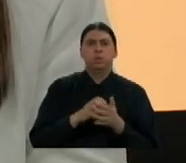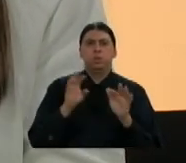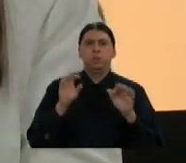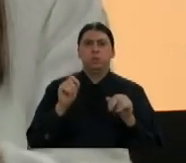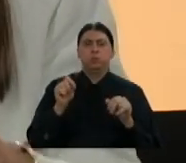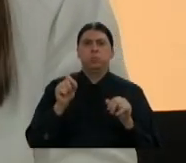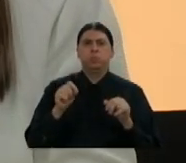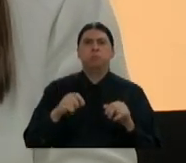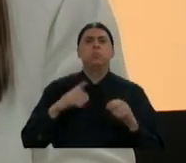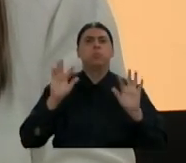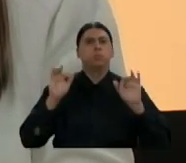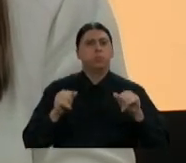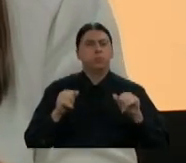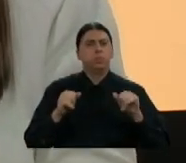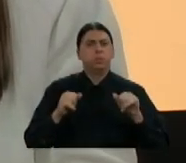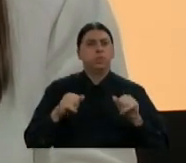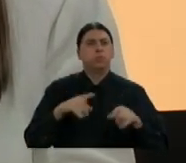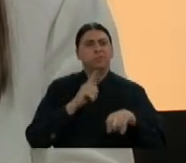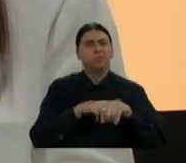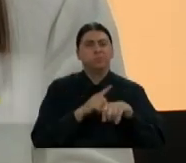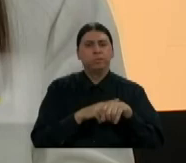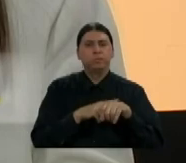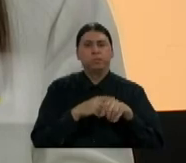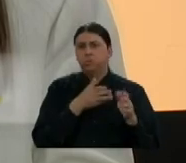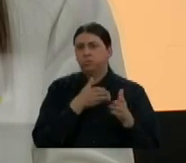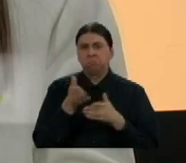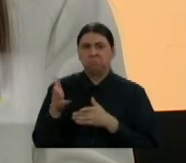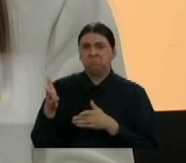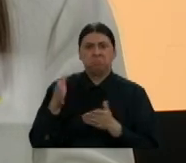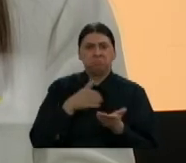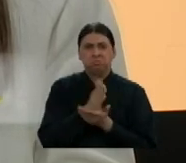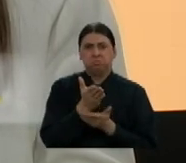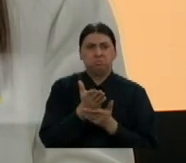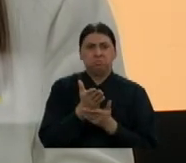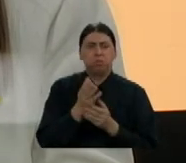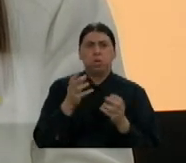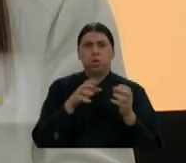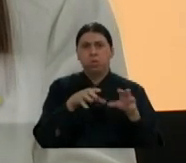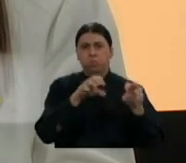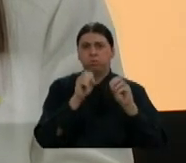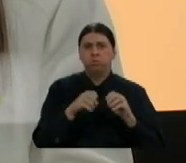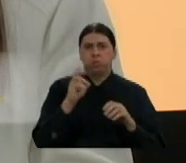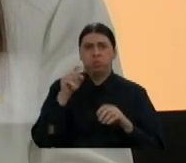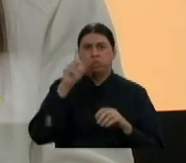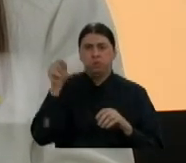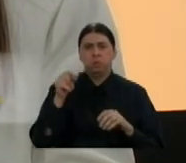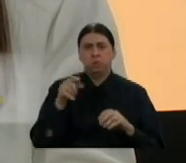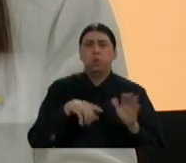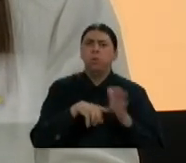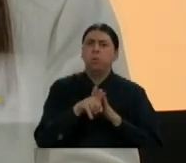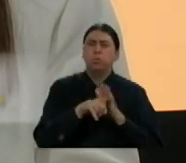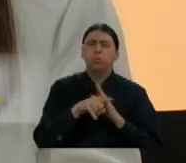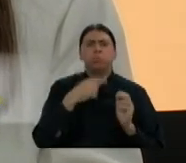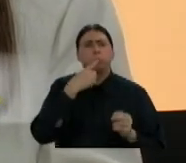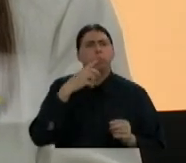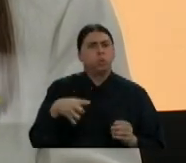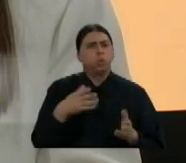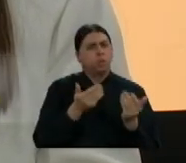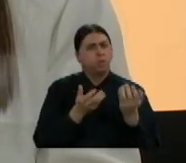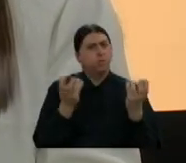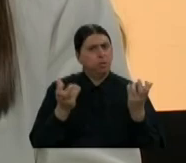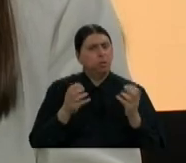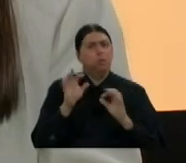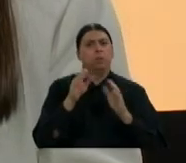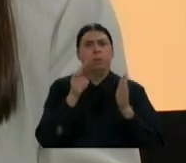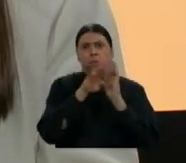esgoto e não se tem a colocação daquele apta à adoção eles colecionam a criança/adolescente eles querem fazer uma campanha